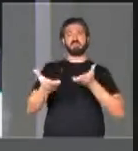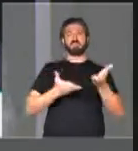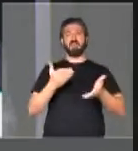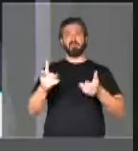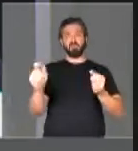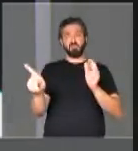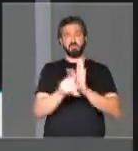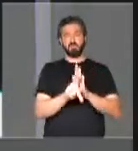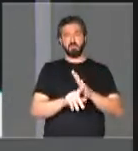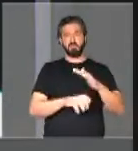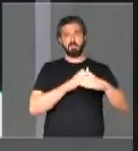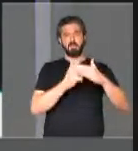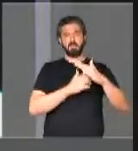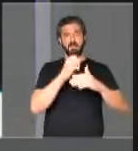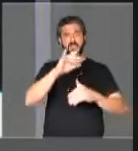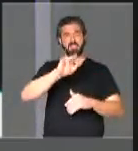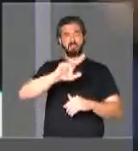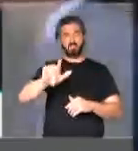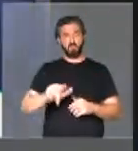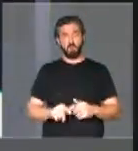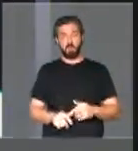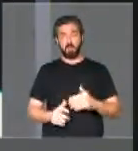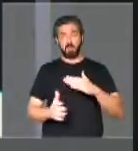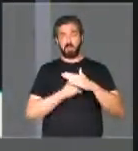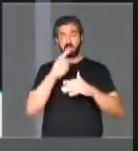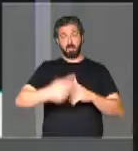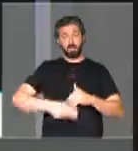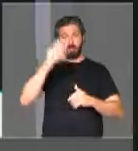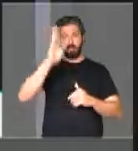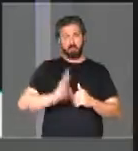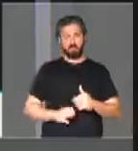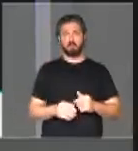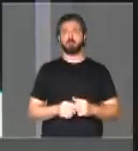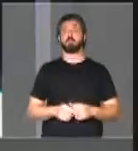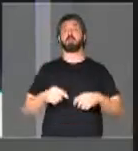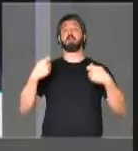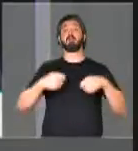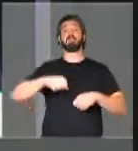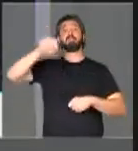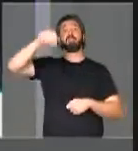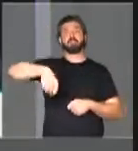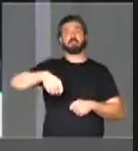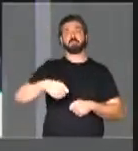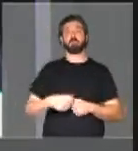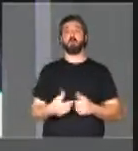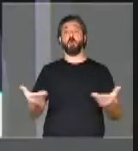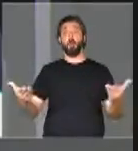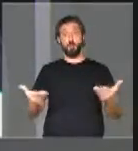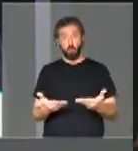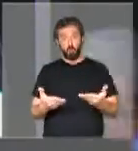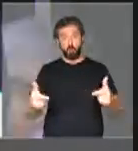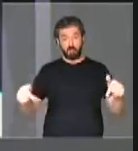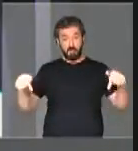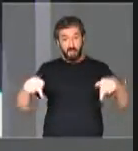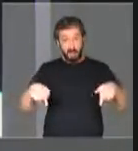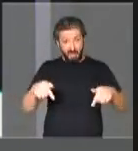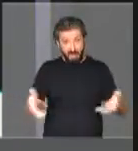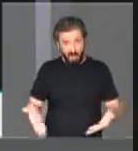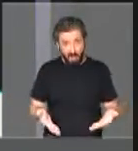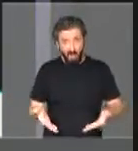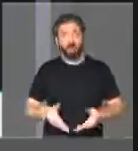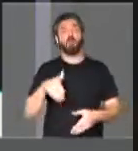serviço prestado pela aviação civil, pelas empresas de aviação civil. Temos sim que hoje, nesse